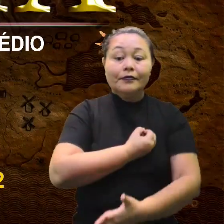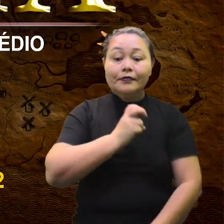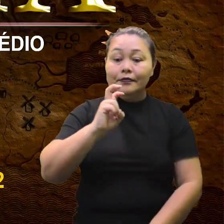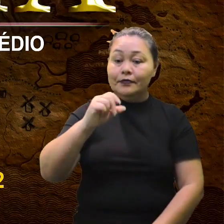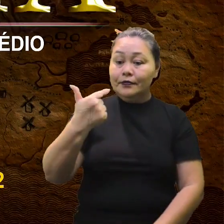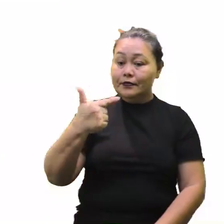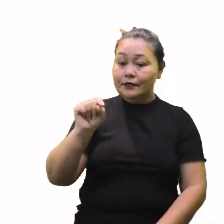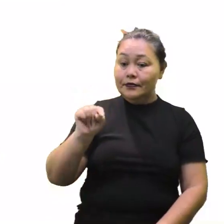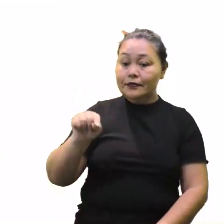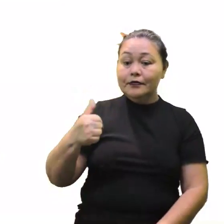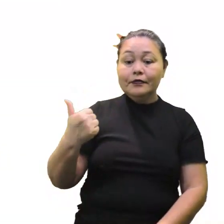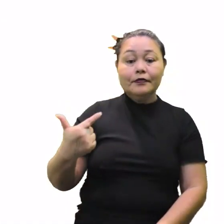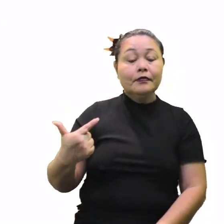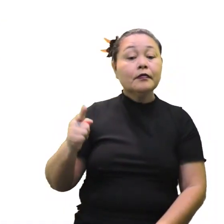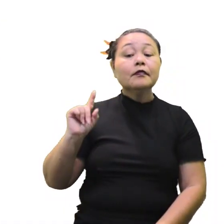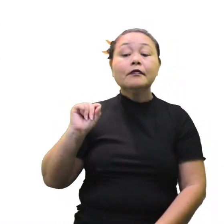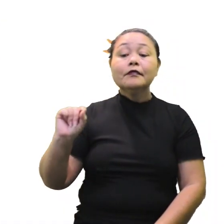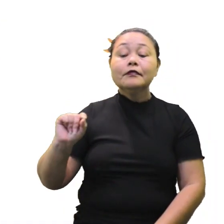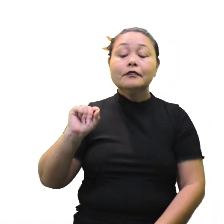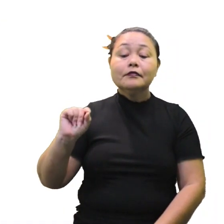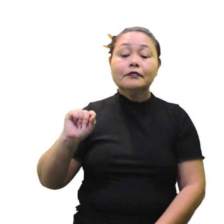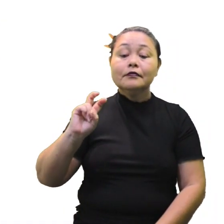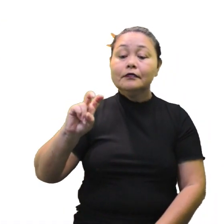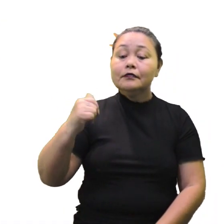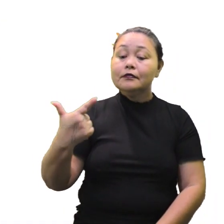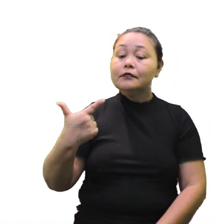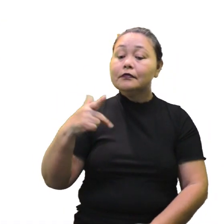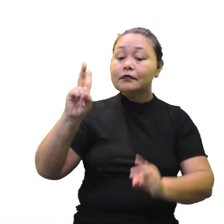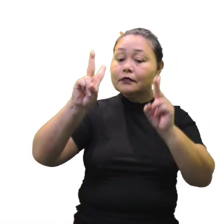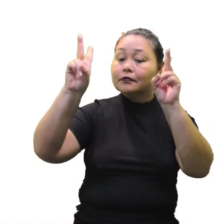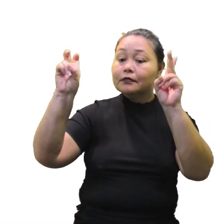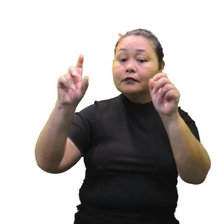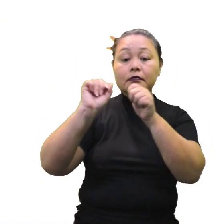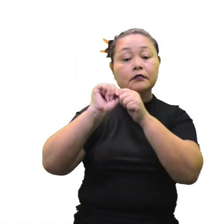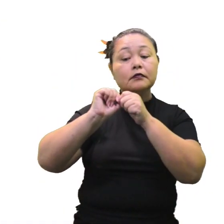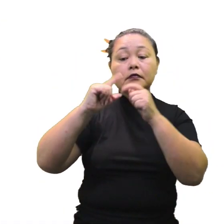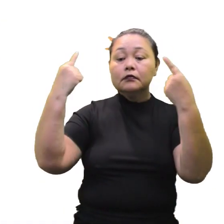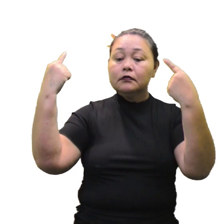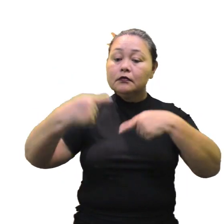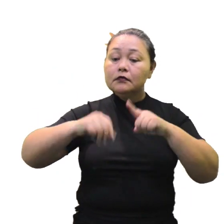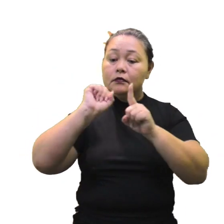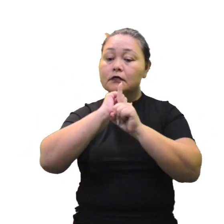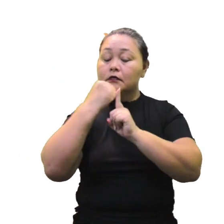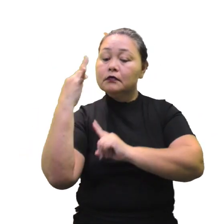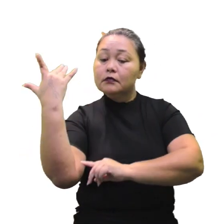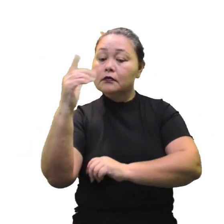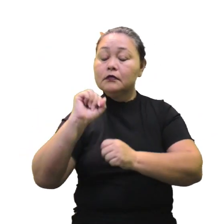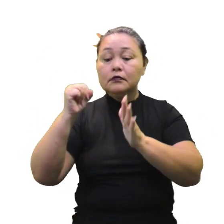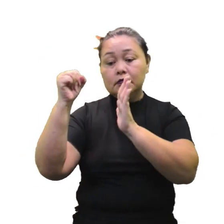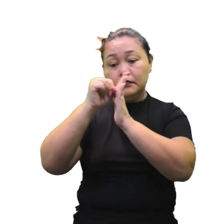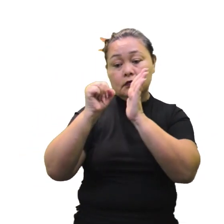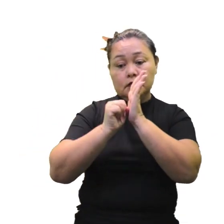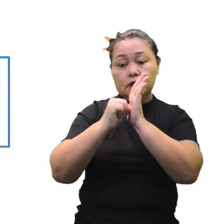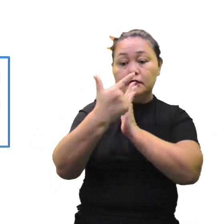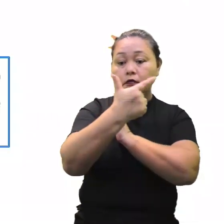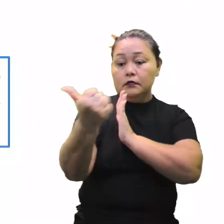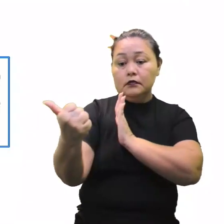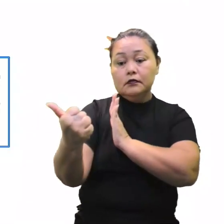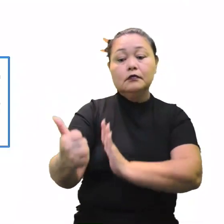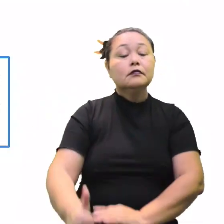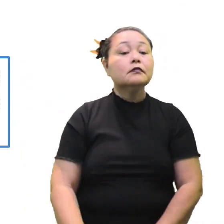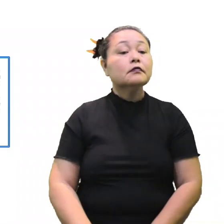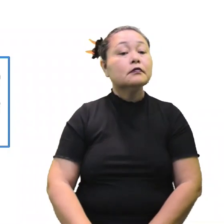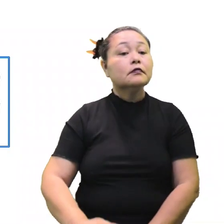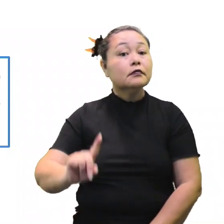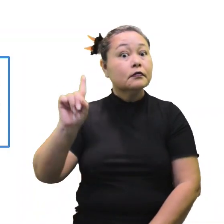número 52. E o que, que nós trabalhamos na aula de número 52? Os desafios socioambientais do século